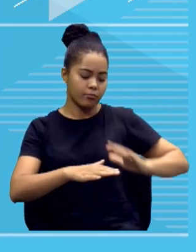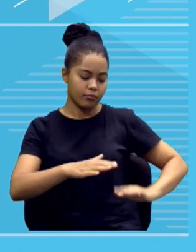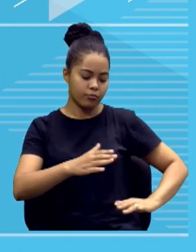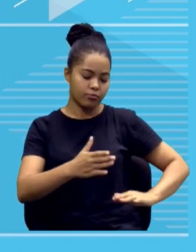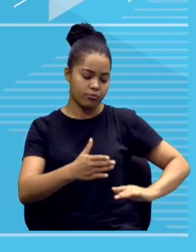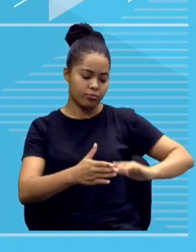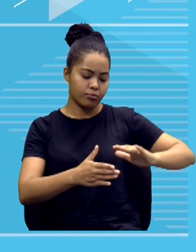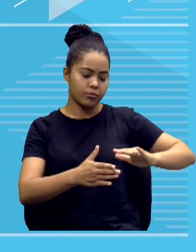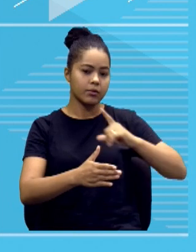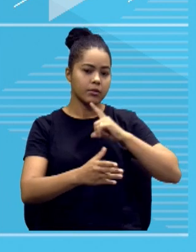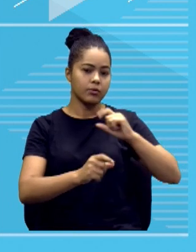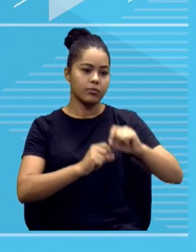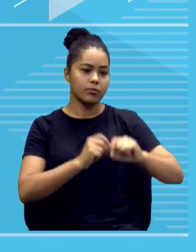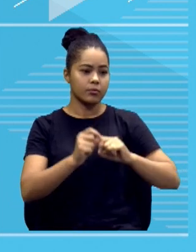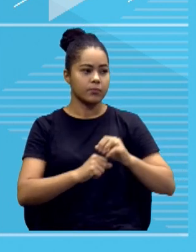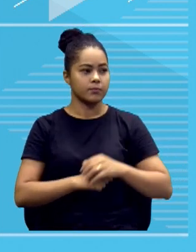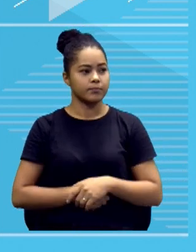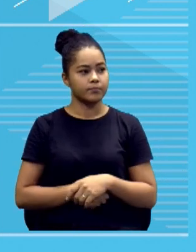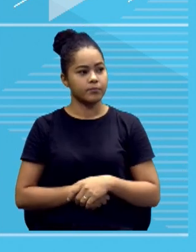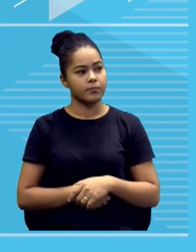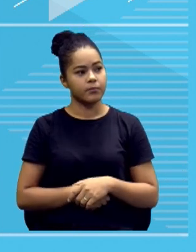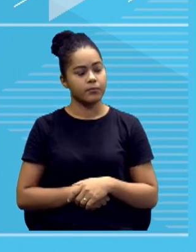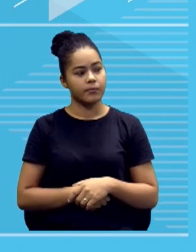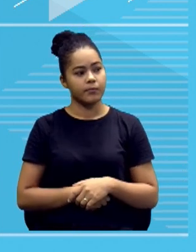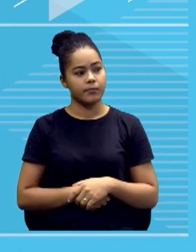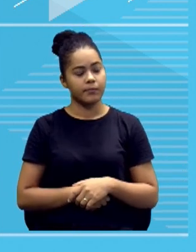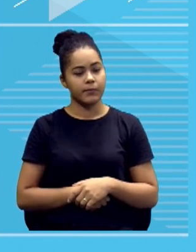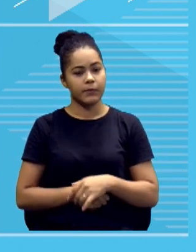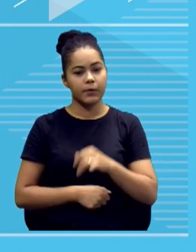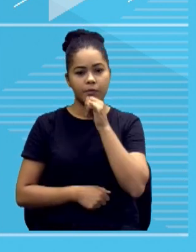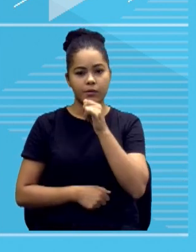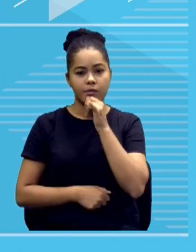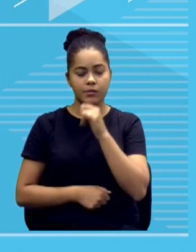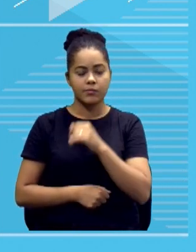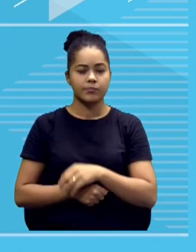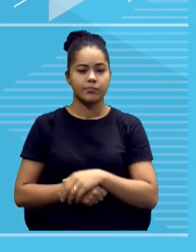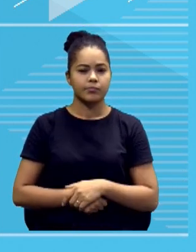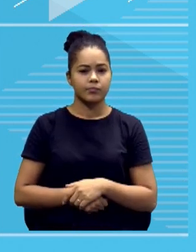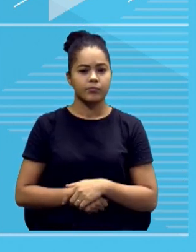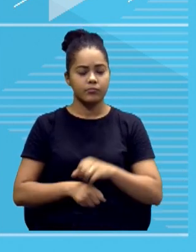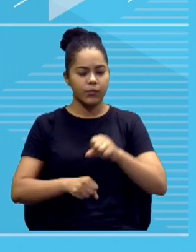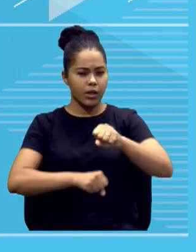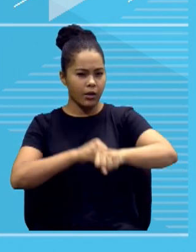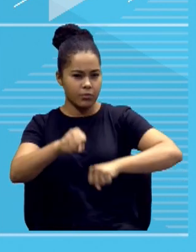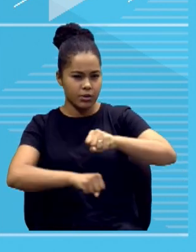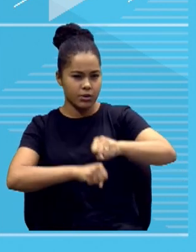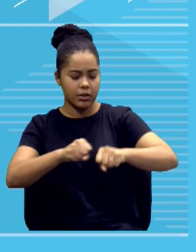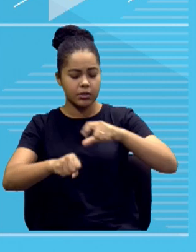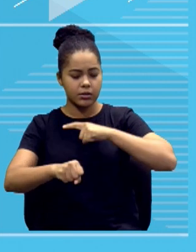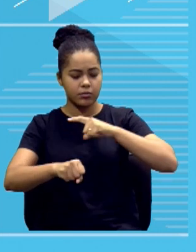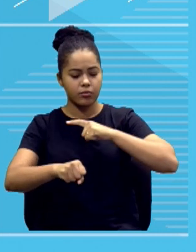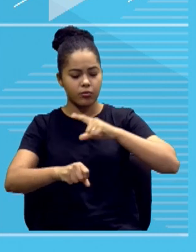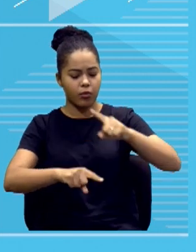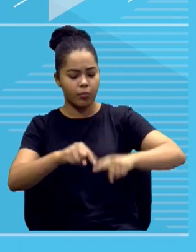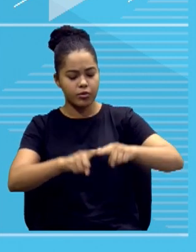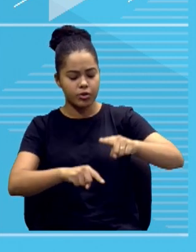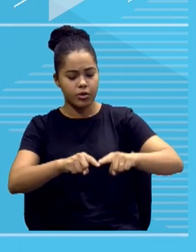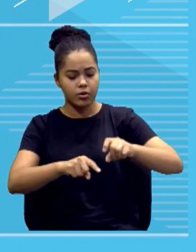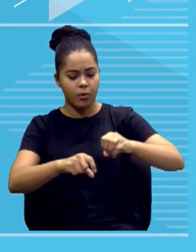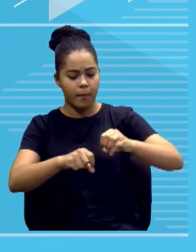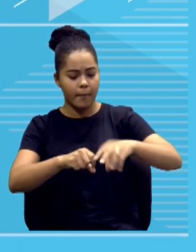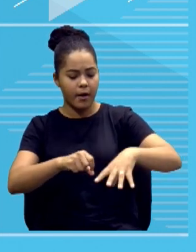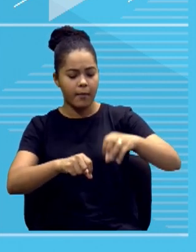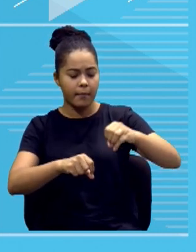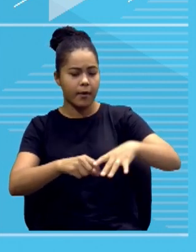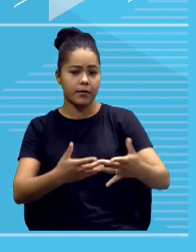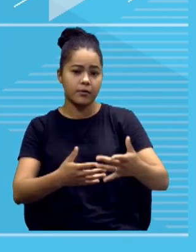Aquele dínamo também, que algumas pessoas usam em bicicletas para acender a lâmpada, aquilo ali também é um gerador